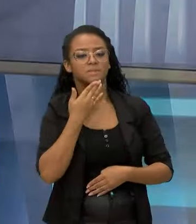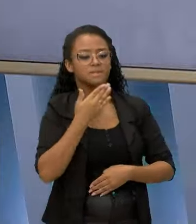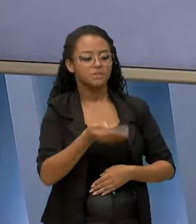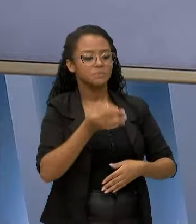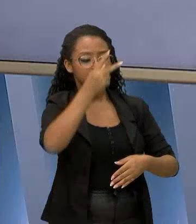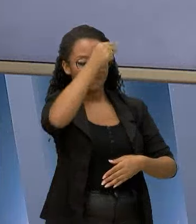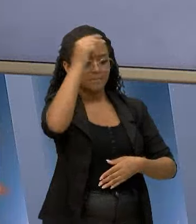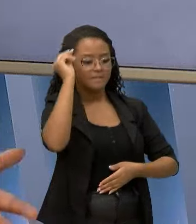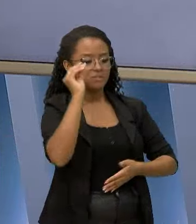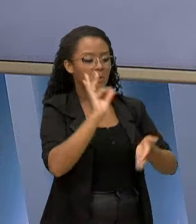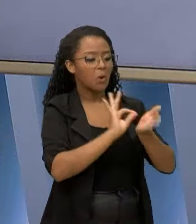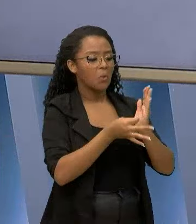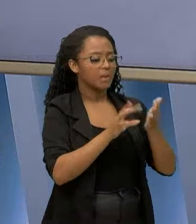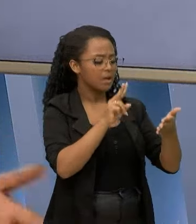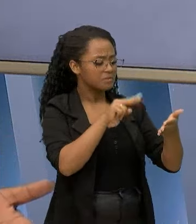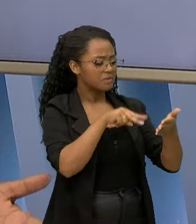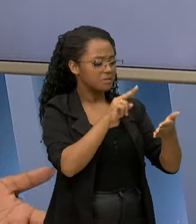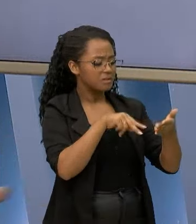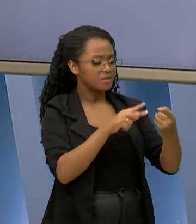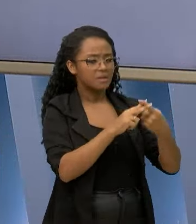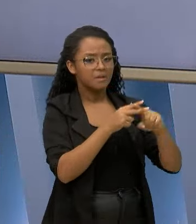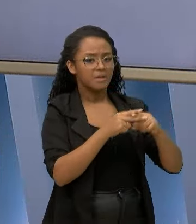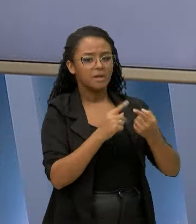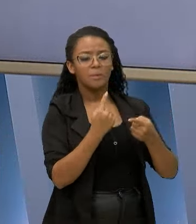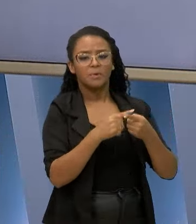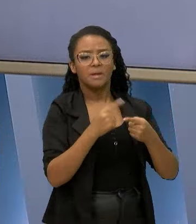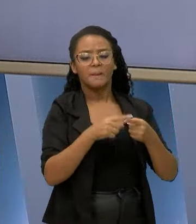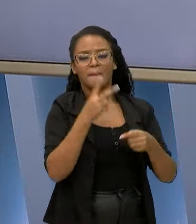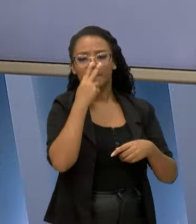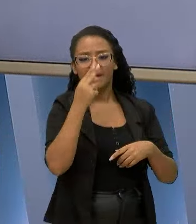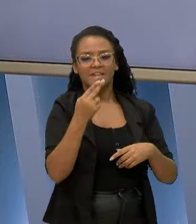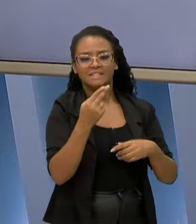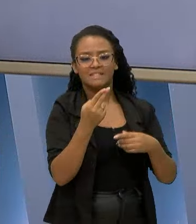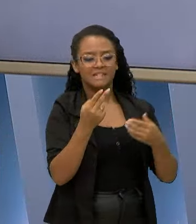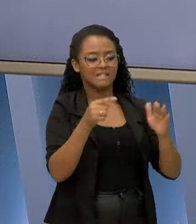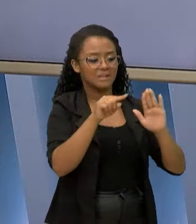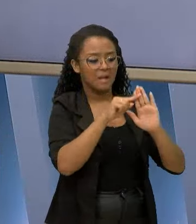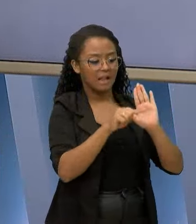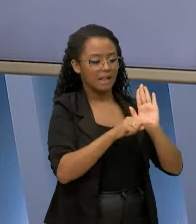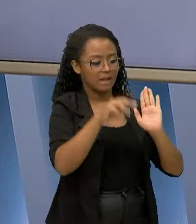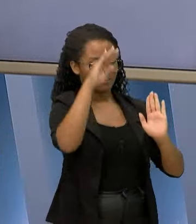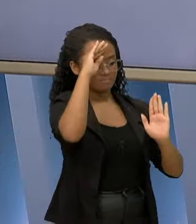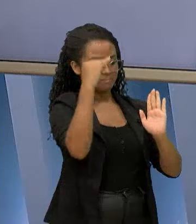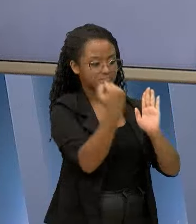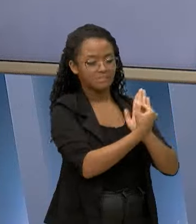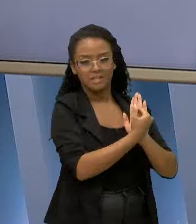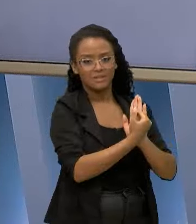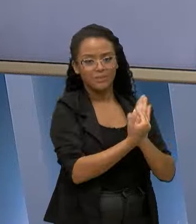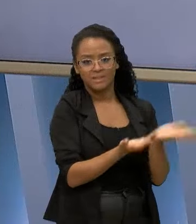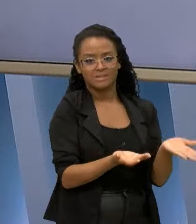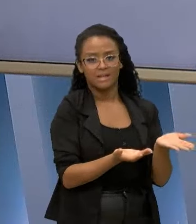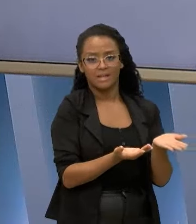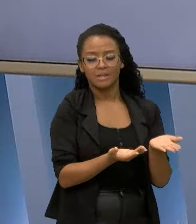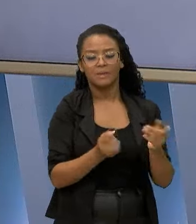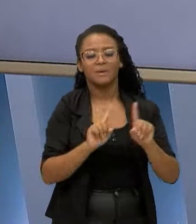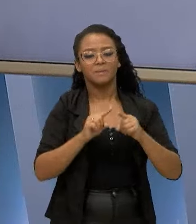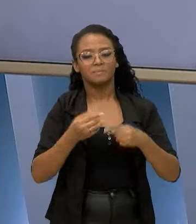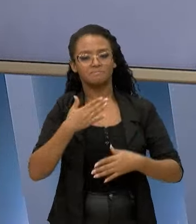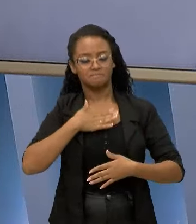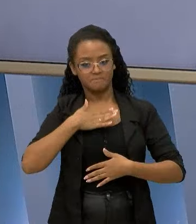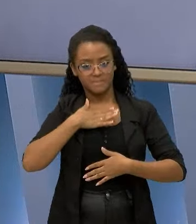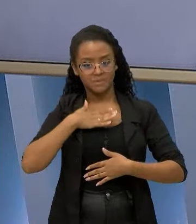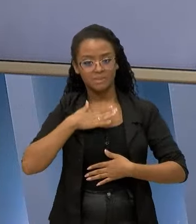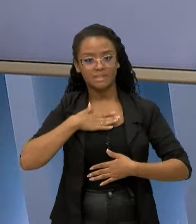estão atendendo realmente o que está previsto de entrega de serviço. Eu quero melhorar a qualidade, aumentar linhas, criar